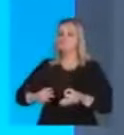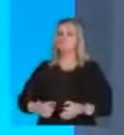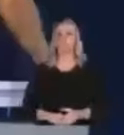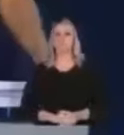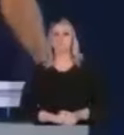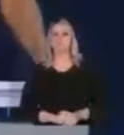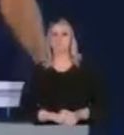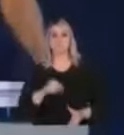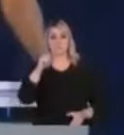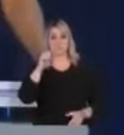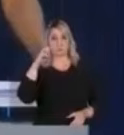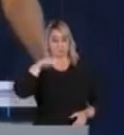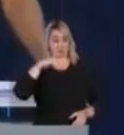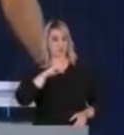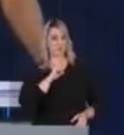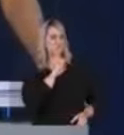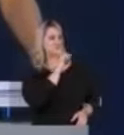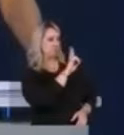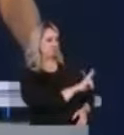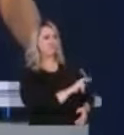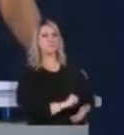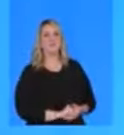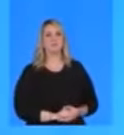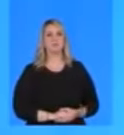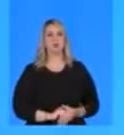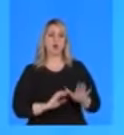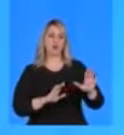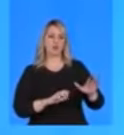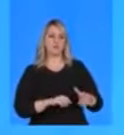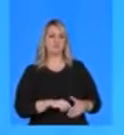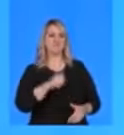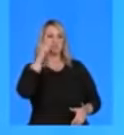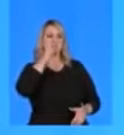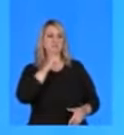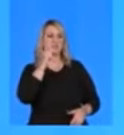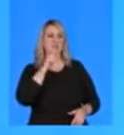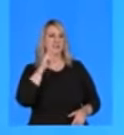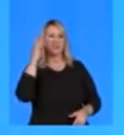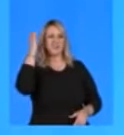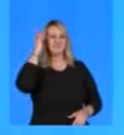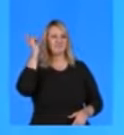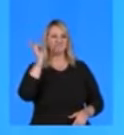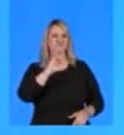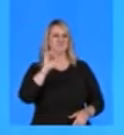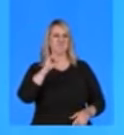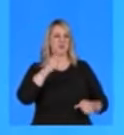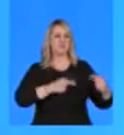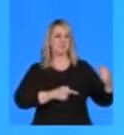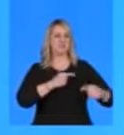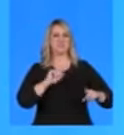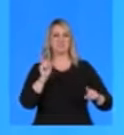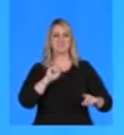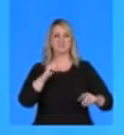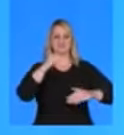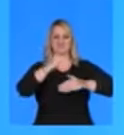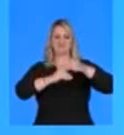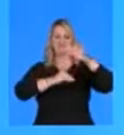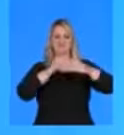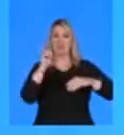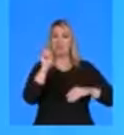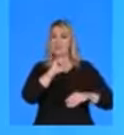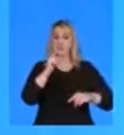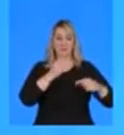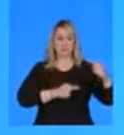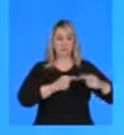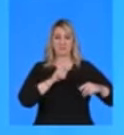candidato o senhor tem mais um minuto para a tréplica Jandira Você é uma mulher que não amadureceu na política não é isso política